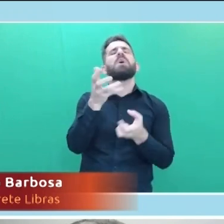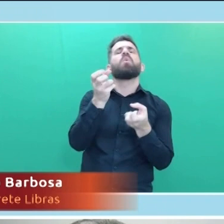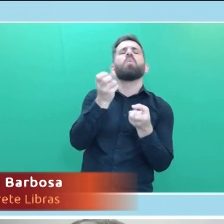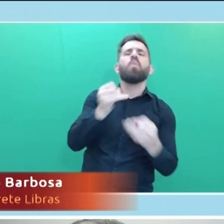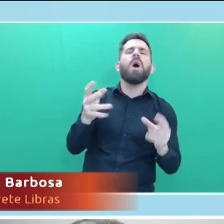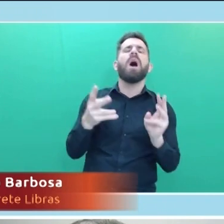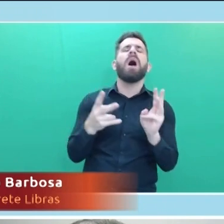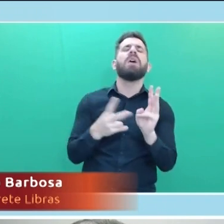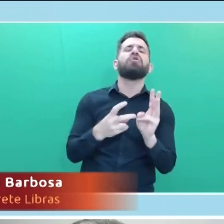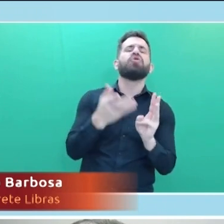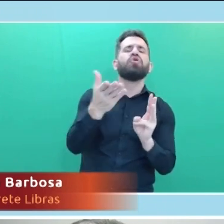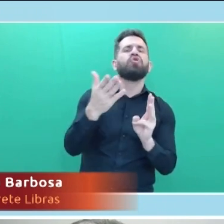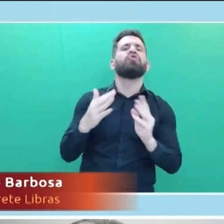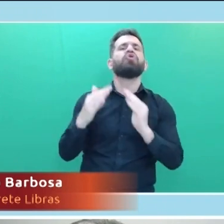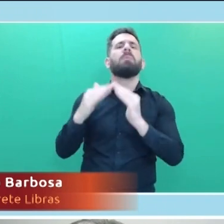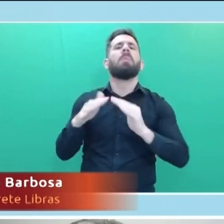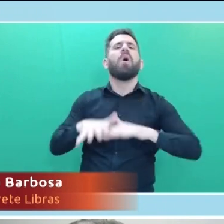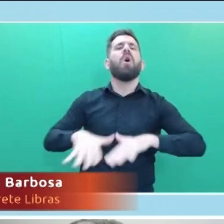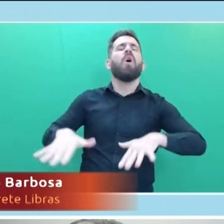Manajé?